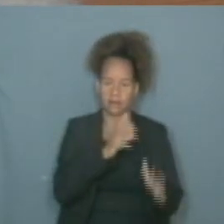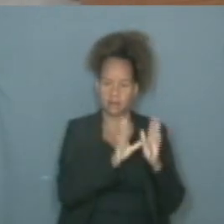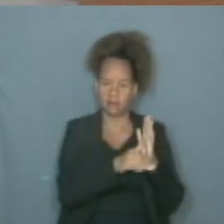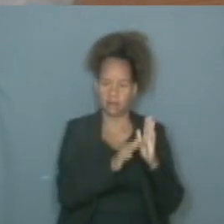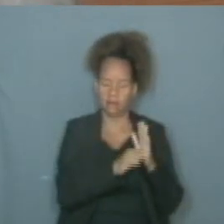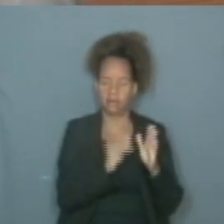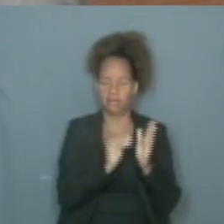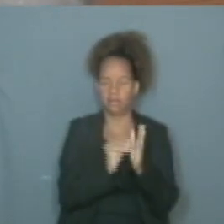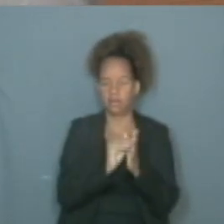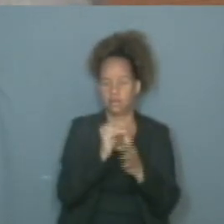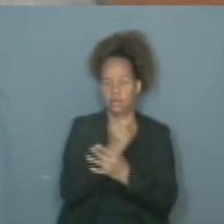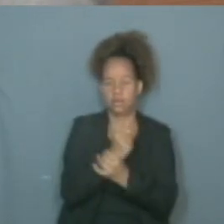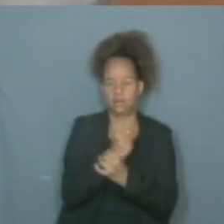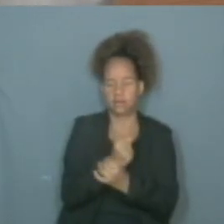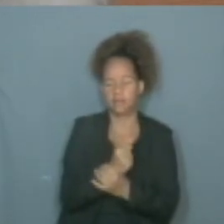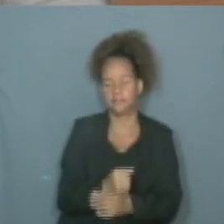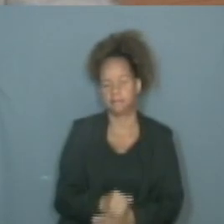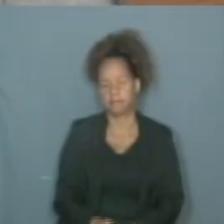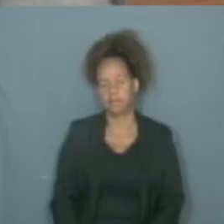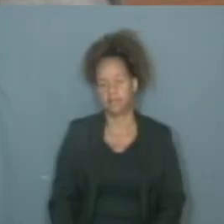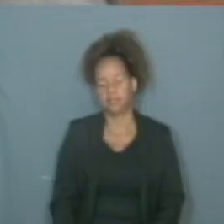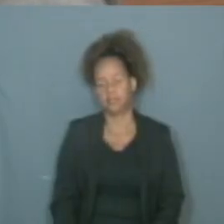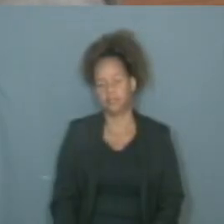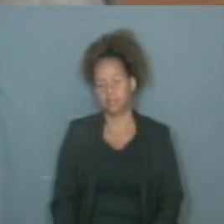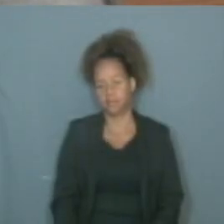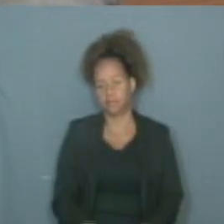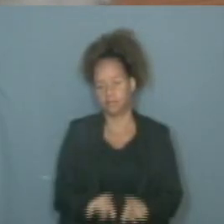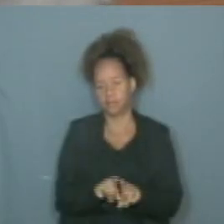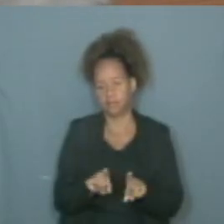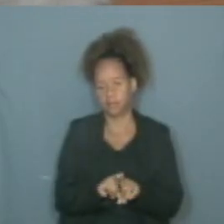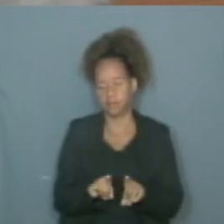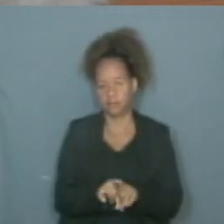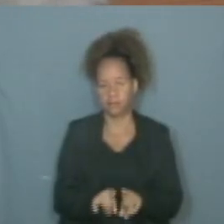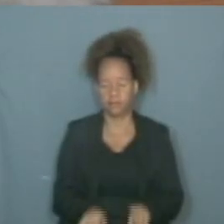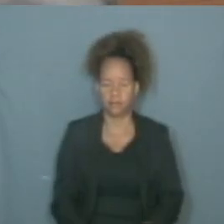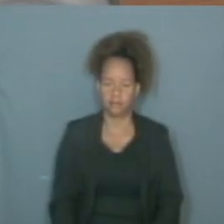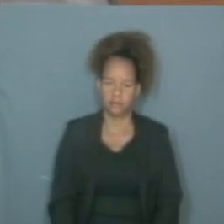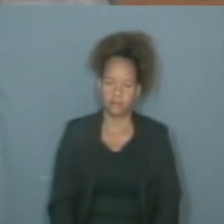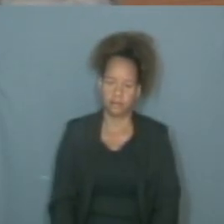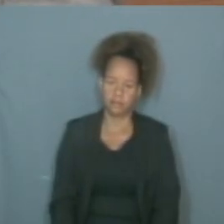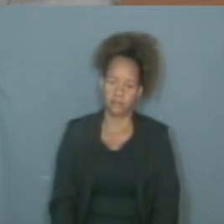e insegurança, inclusive,